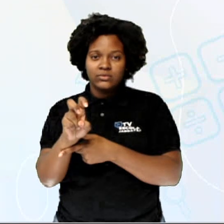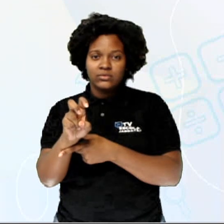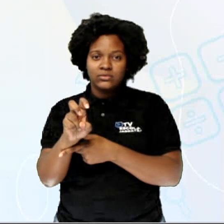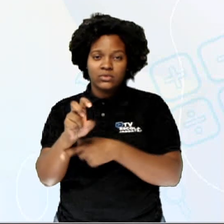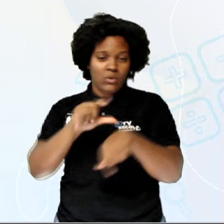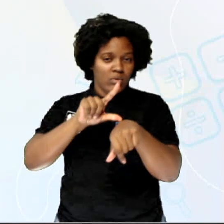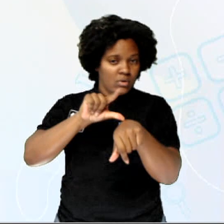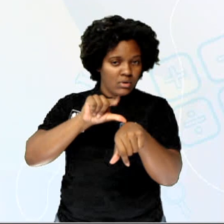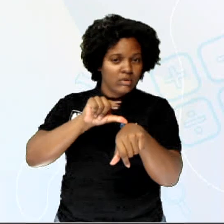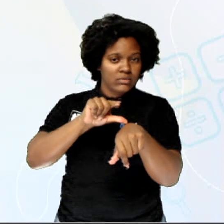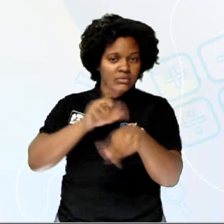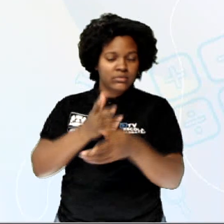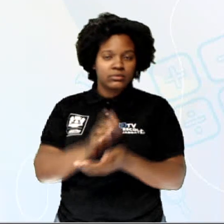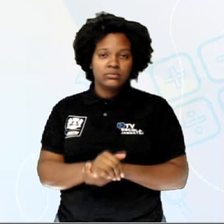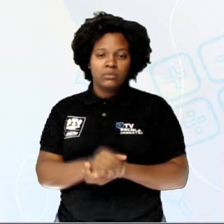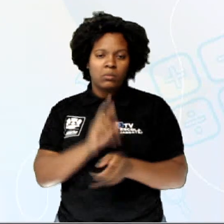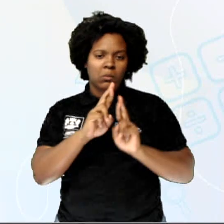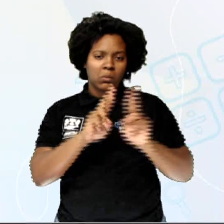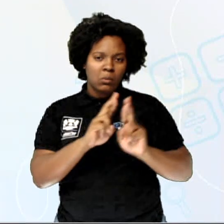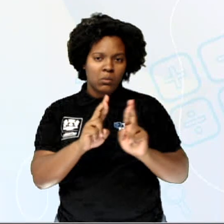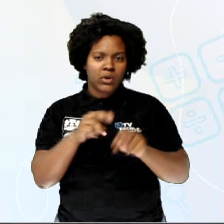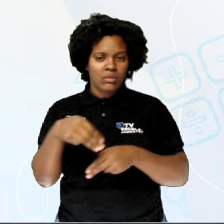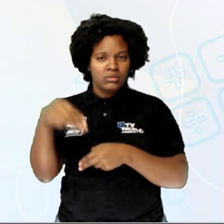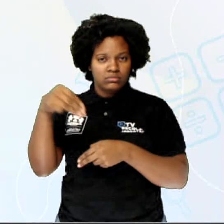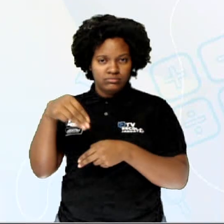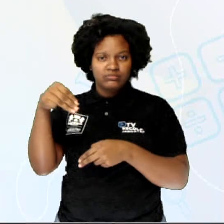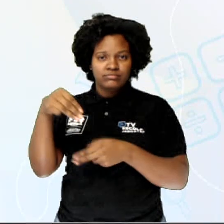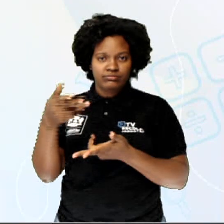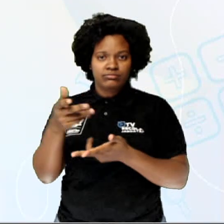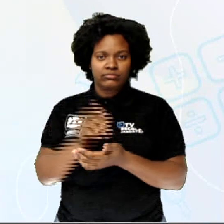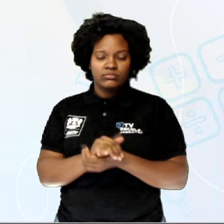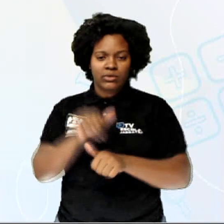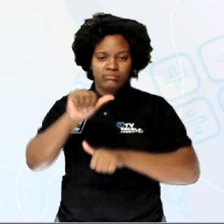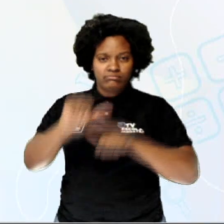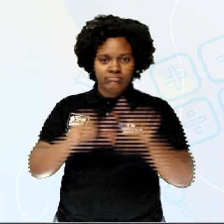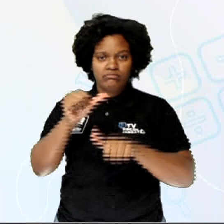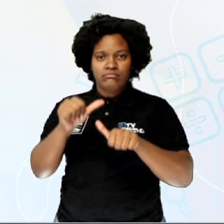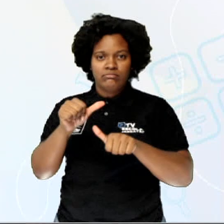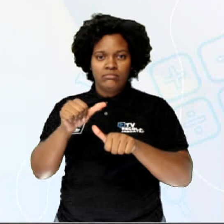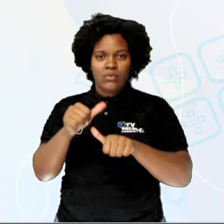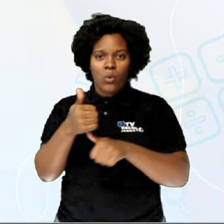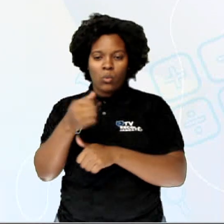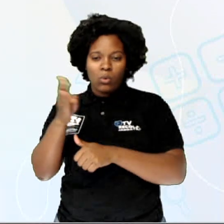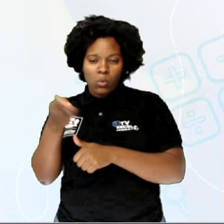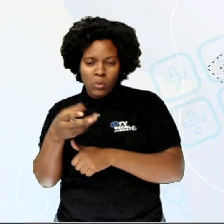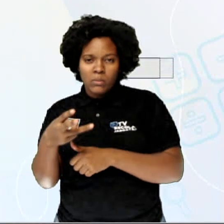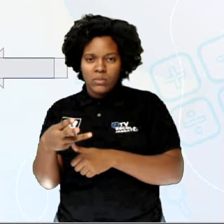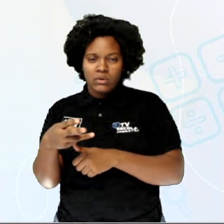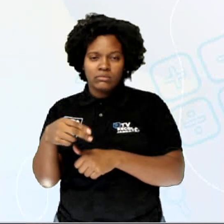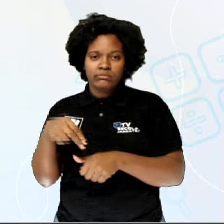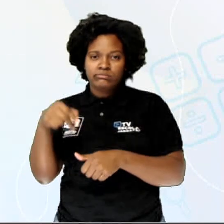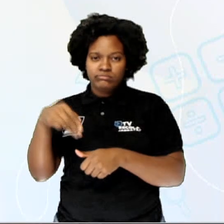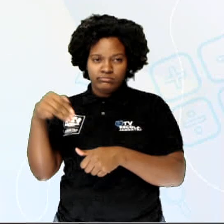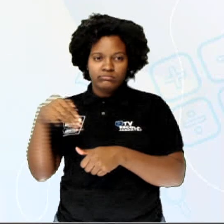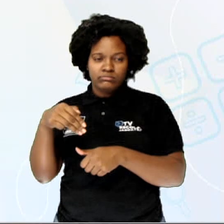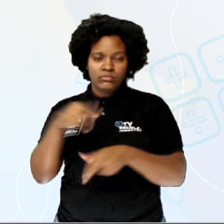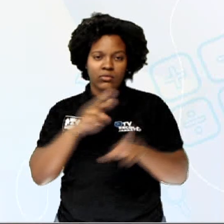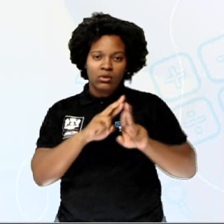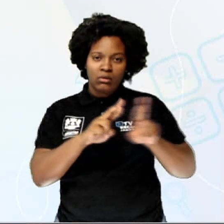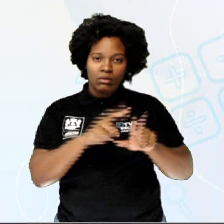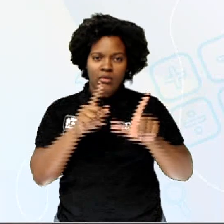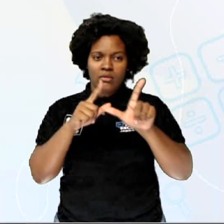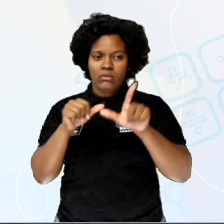encher o tanque em X horas. A gente já viu, né, da questão anterior que essas são duas grandezas inversamente proporcionais, porque